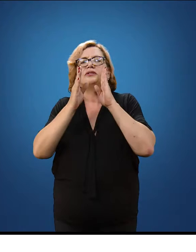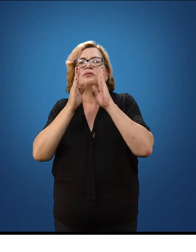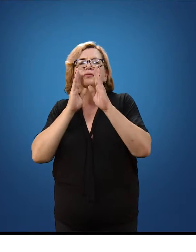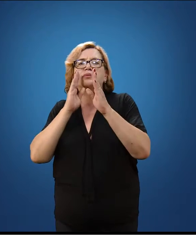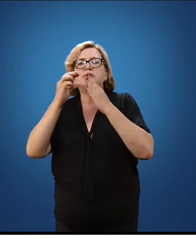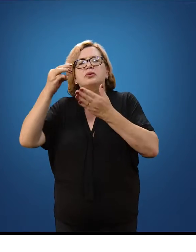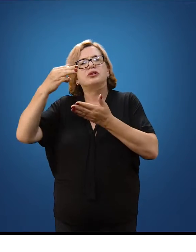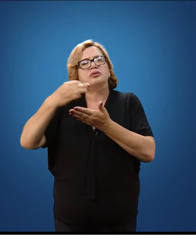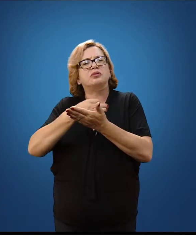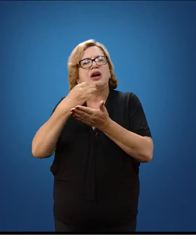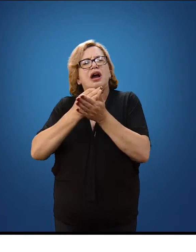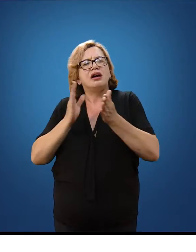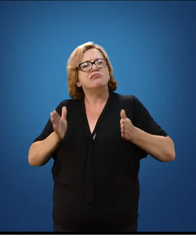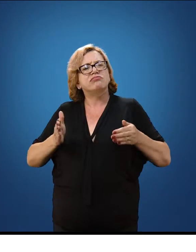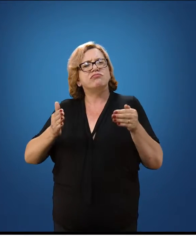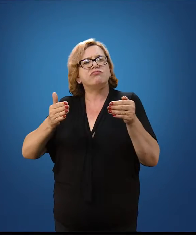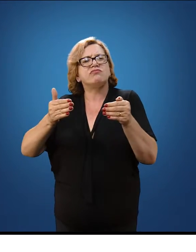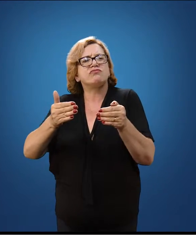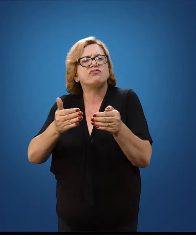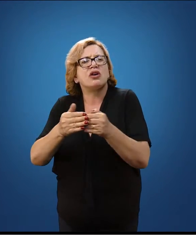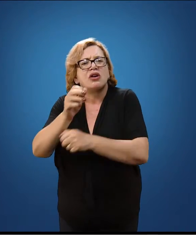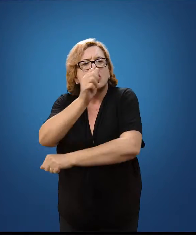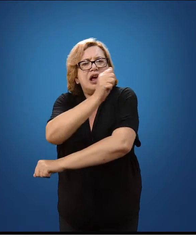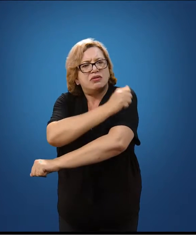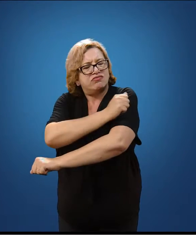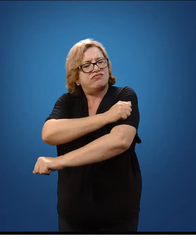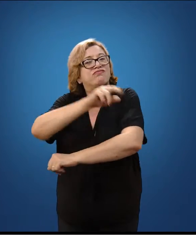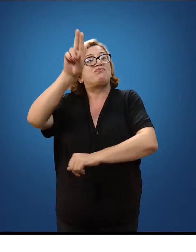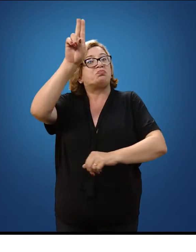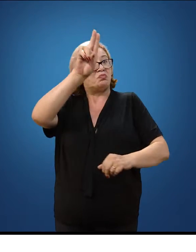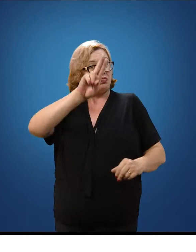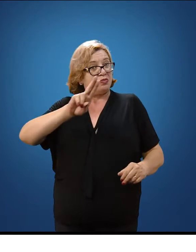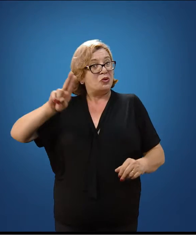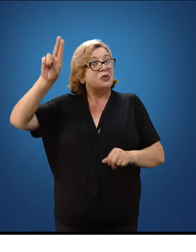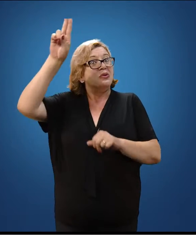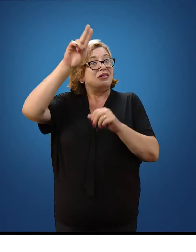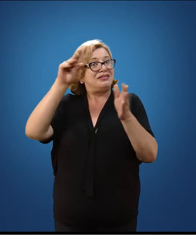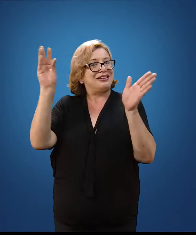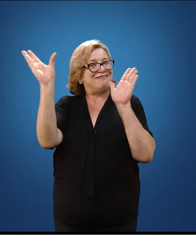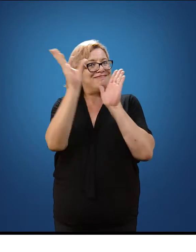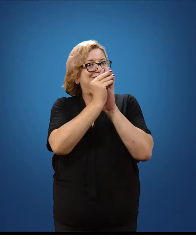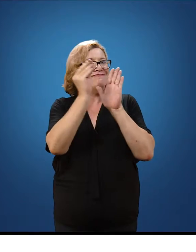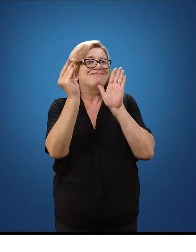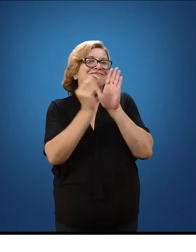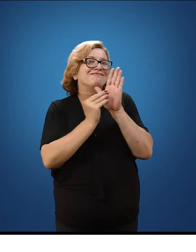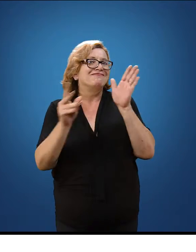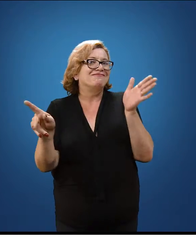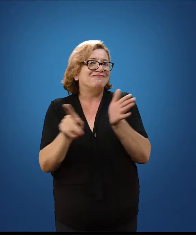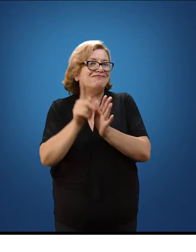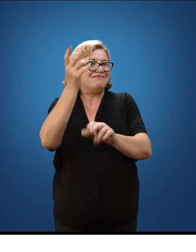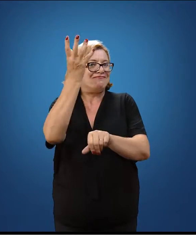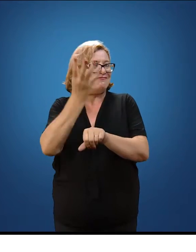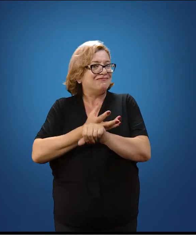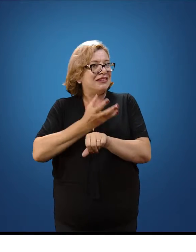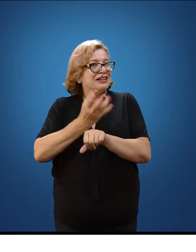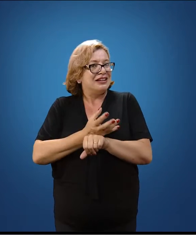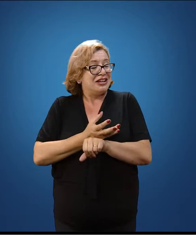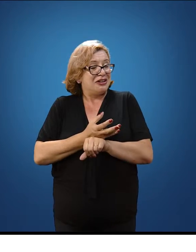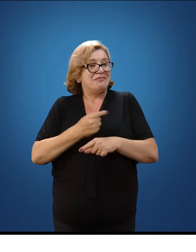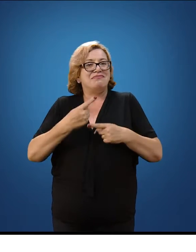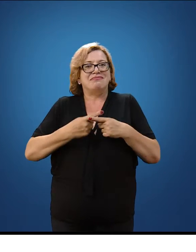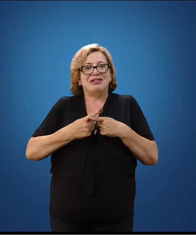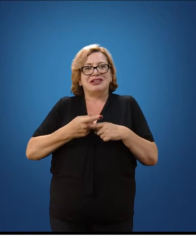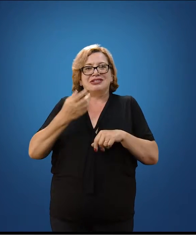social, a um fórum, que de alguma maneira gere uma discussão? Lembrando até porque essa nossa disciplina que nós